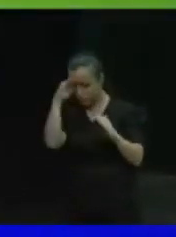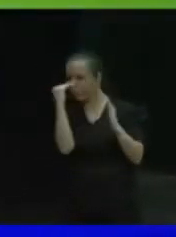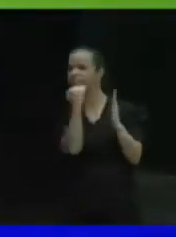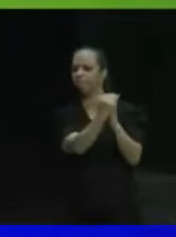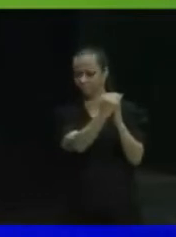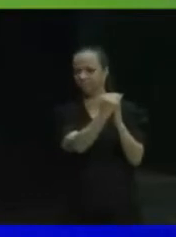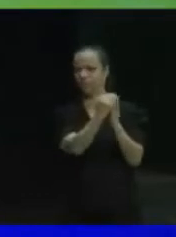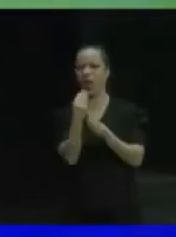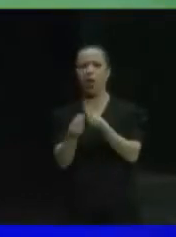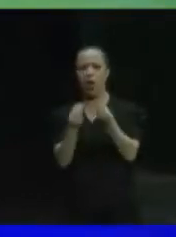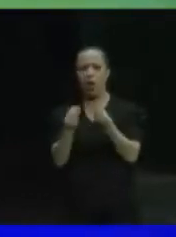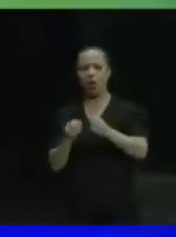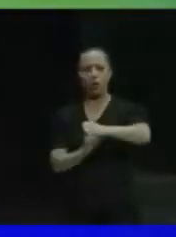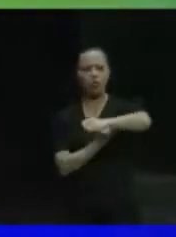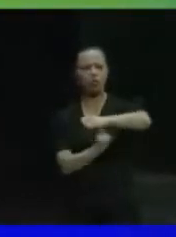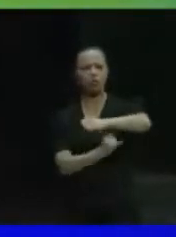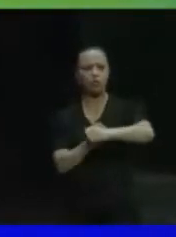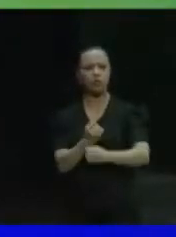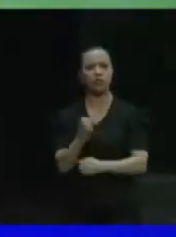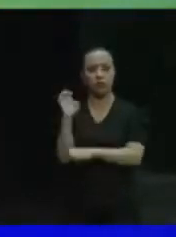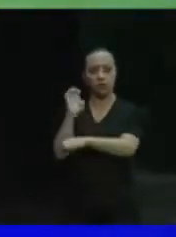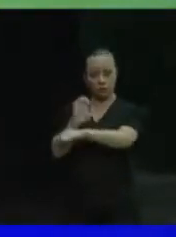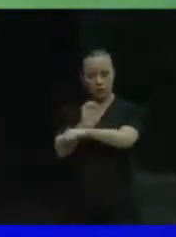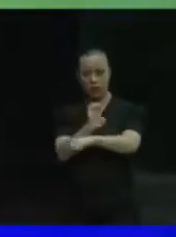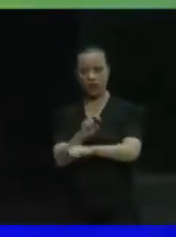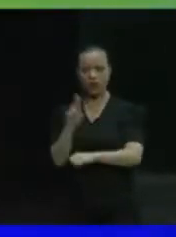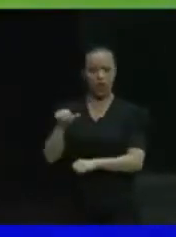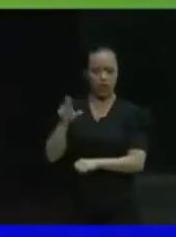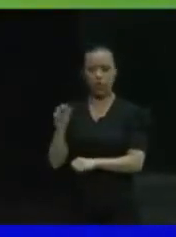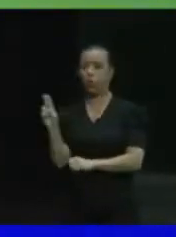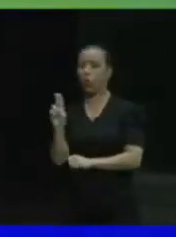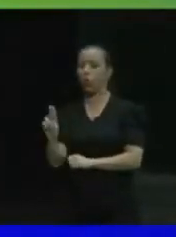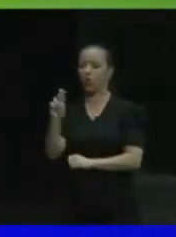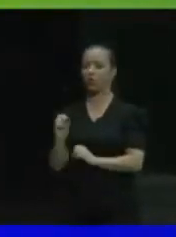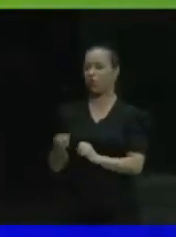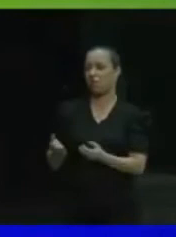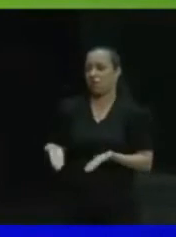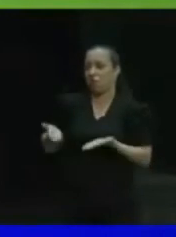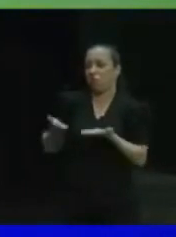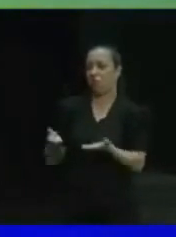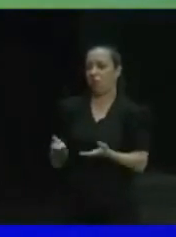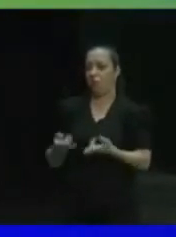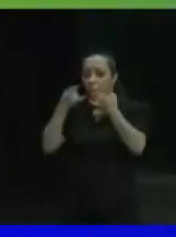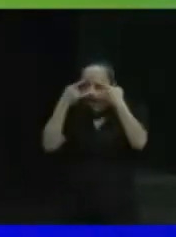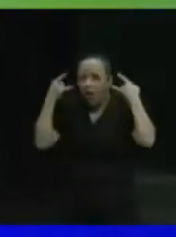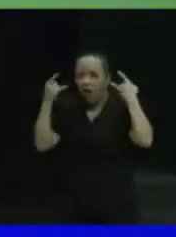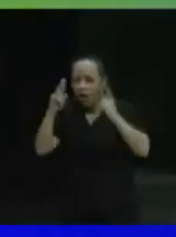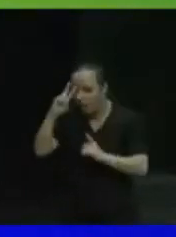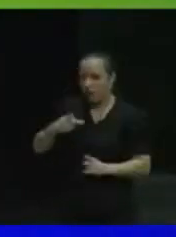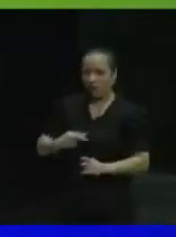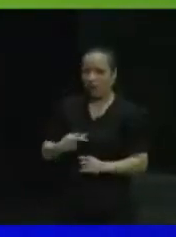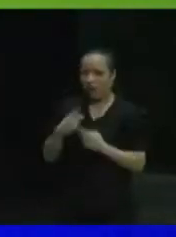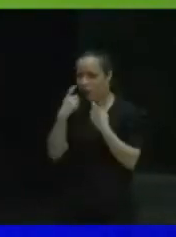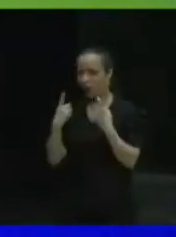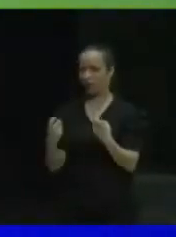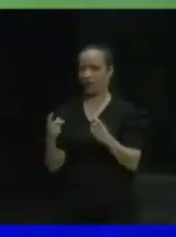respeitá-las como instituição de Estado e jamais utilizá-las para promover ambições pessoais ou